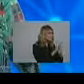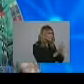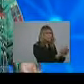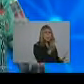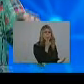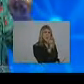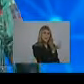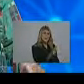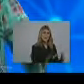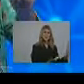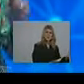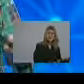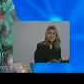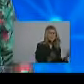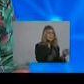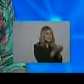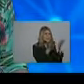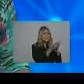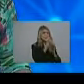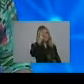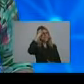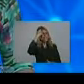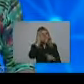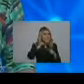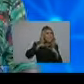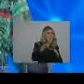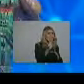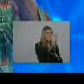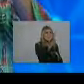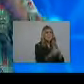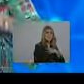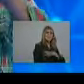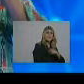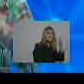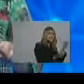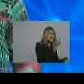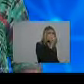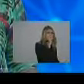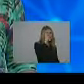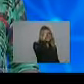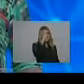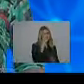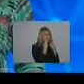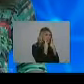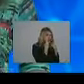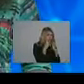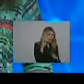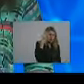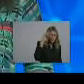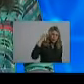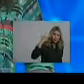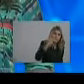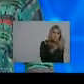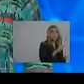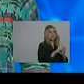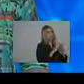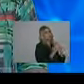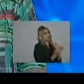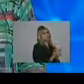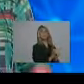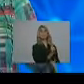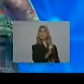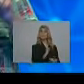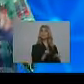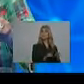meninos jovens, pobres e negros da periferia, filhos dessas mulheres negras que choram todo dia, tenham escola, mas que tenham